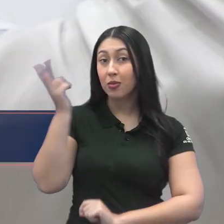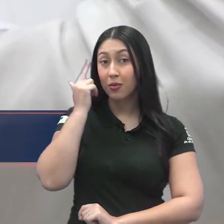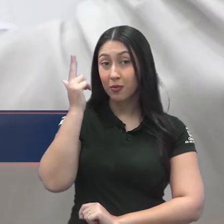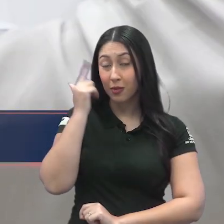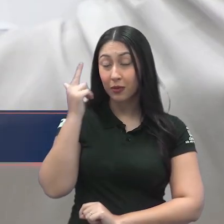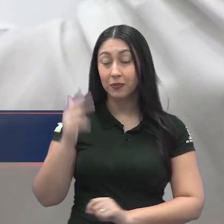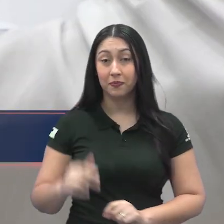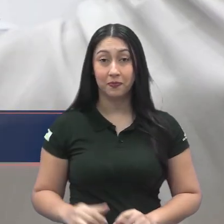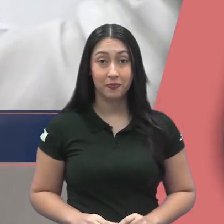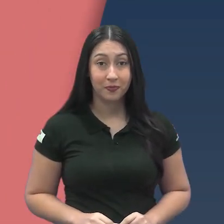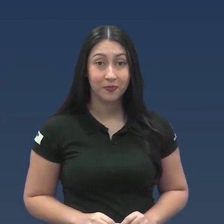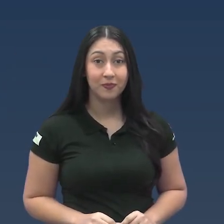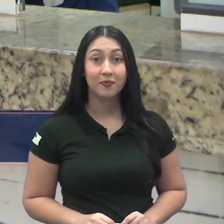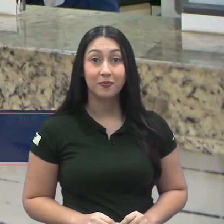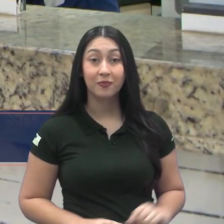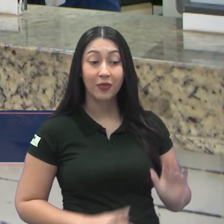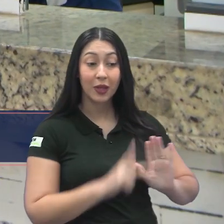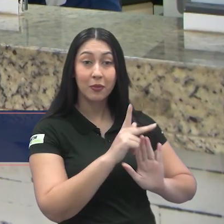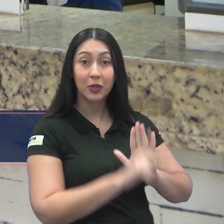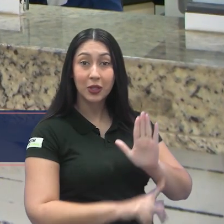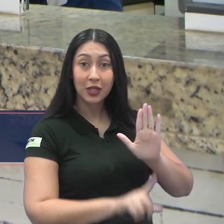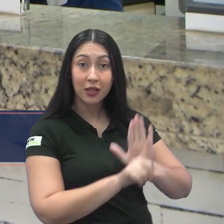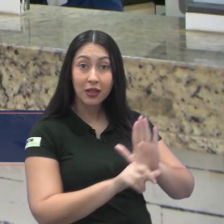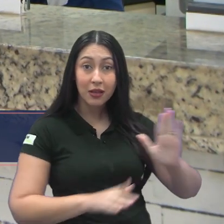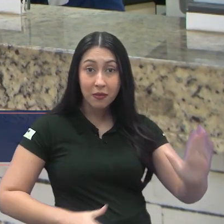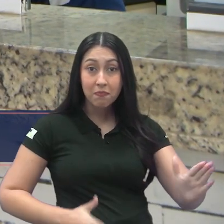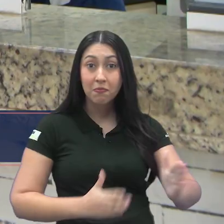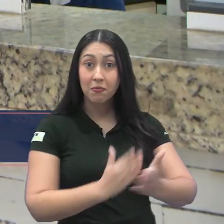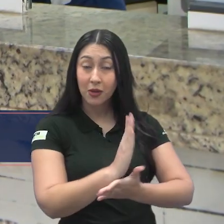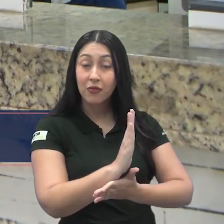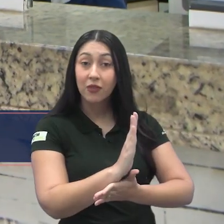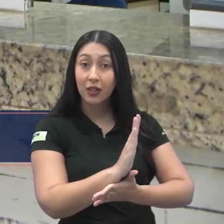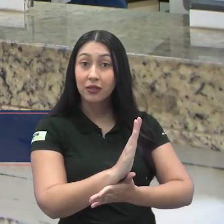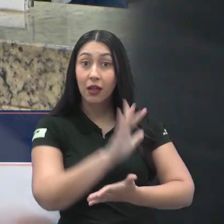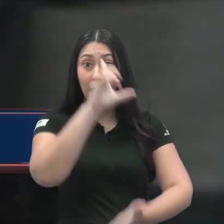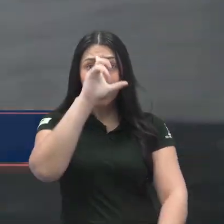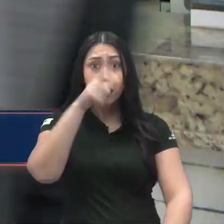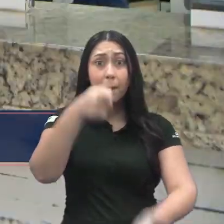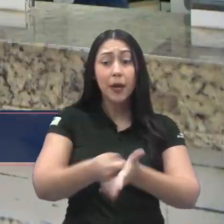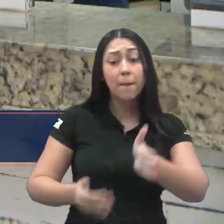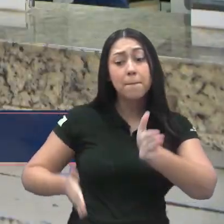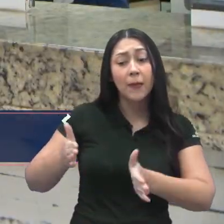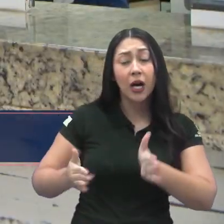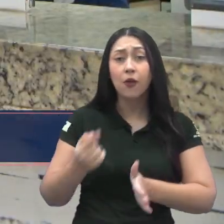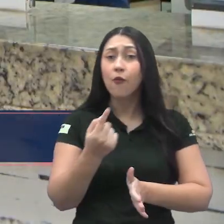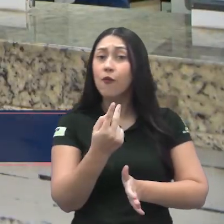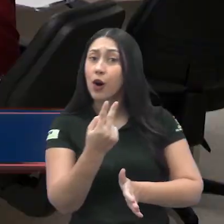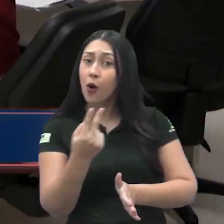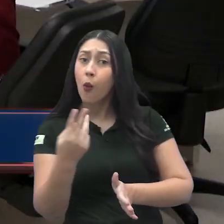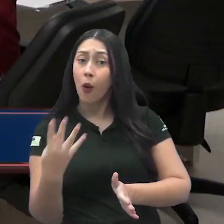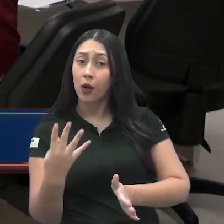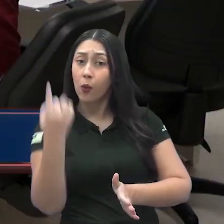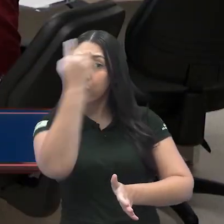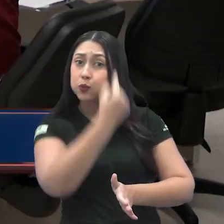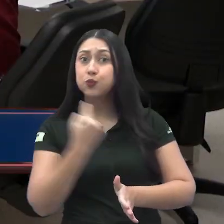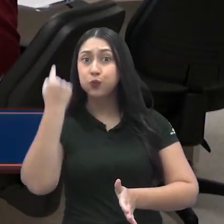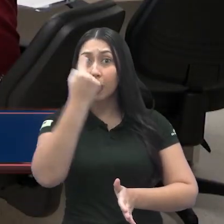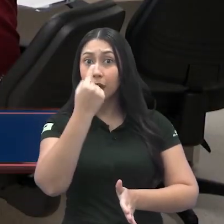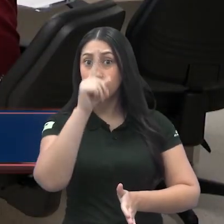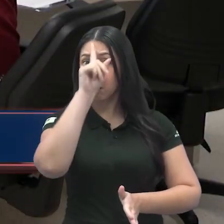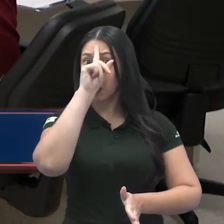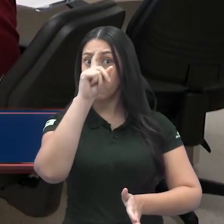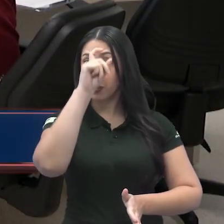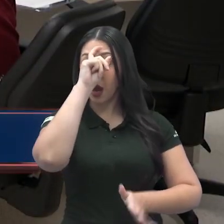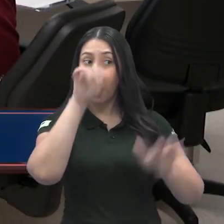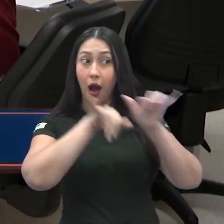sessão ordinária do ano. Projeto de lei aprovado na Câmara determina prazo de 24